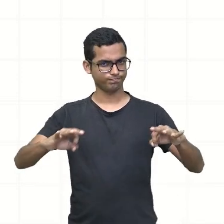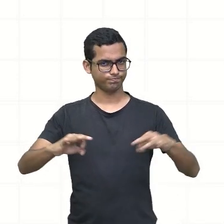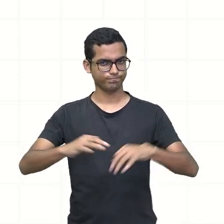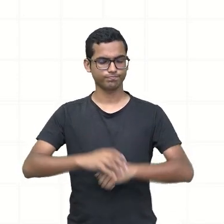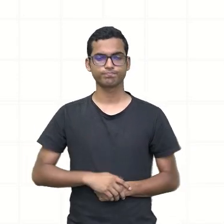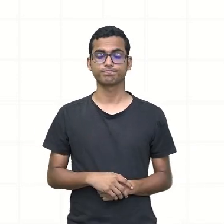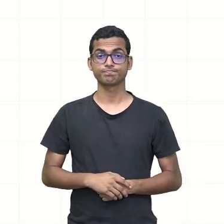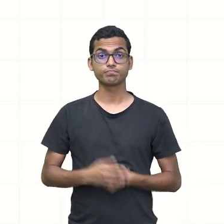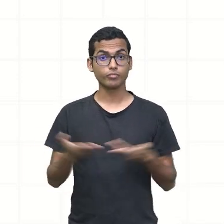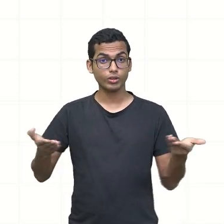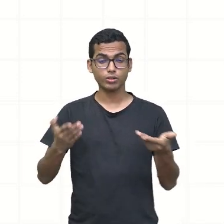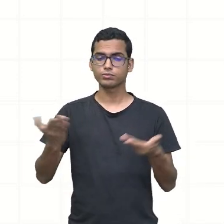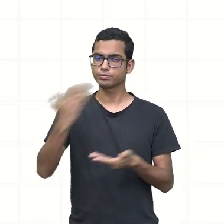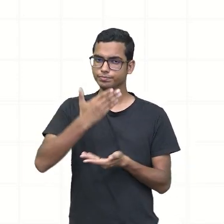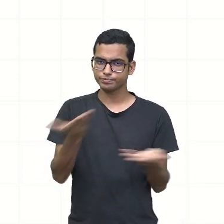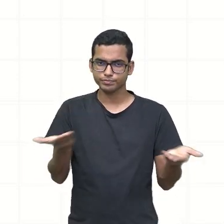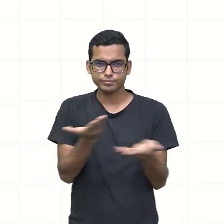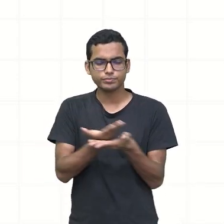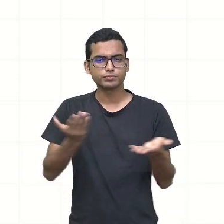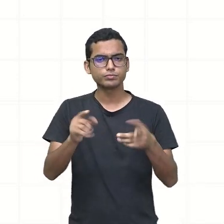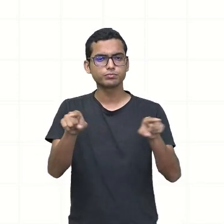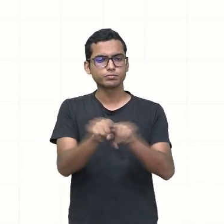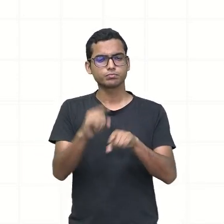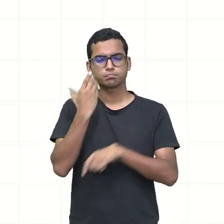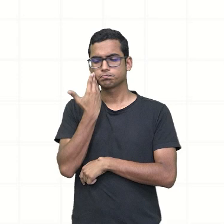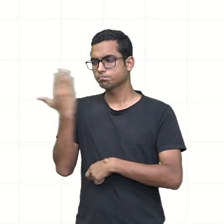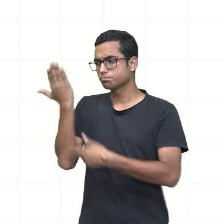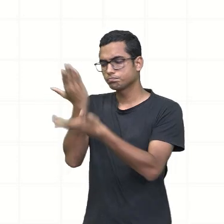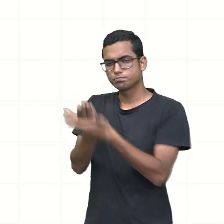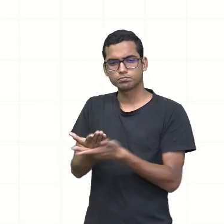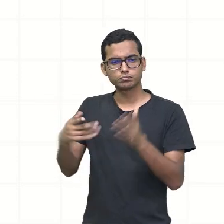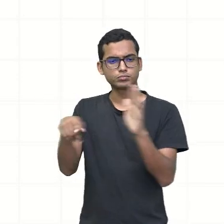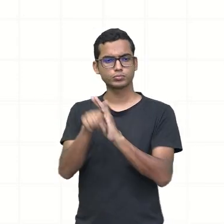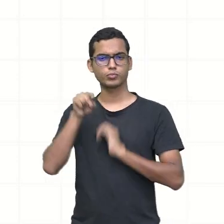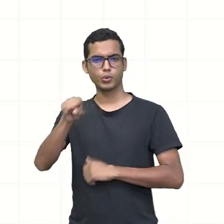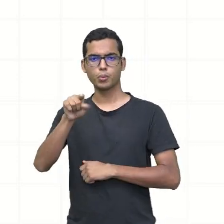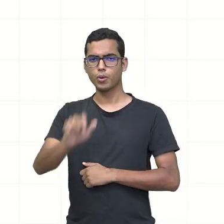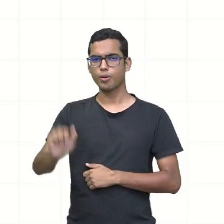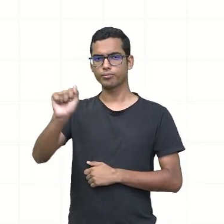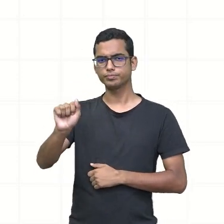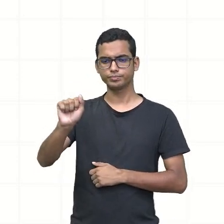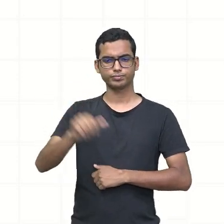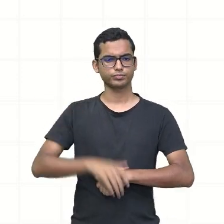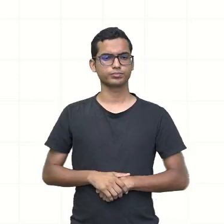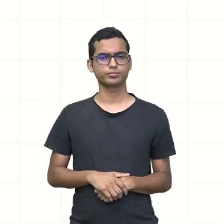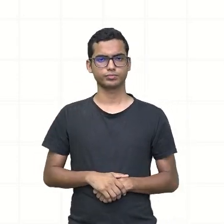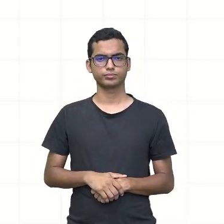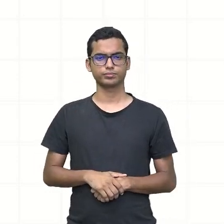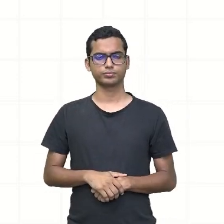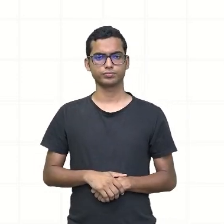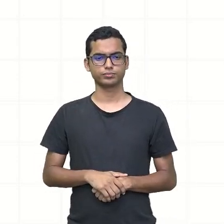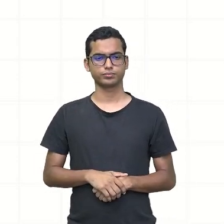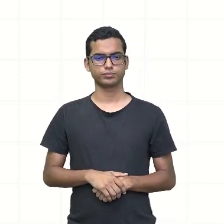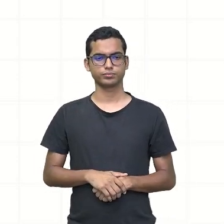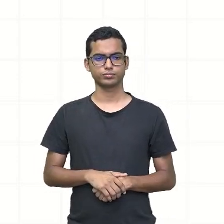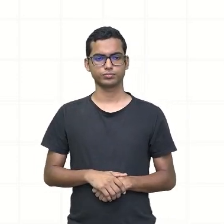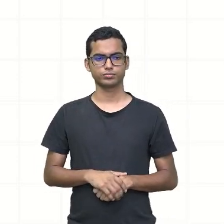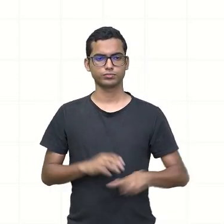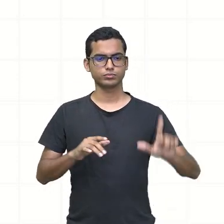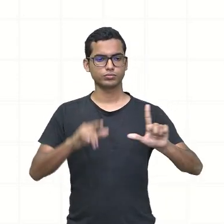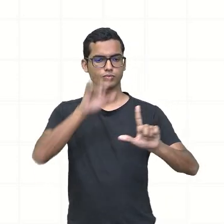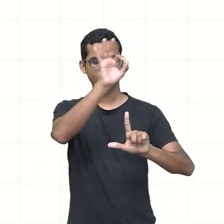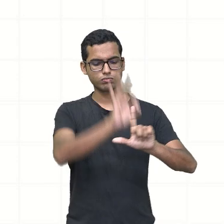Então, vem comigo e vamos dizer aqui esses pontos aqui, ó, o ponto A, ó, olha só, o ponto A, o x do ponto A